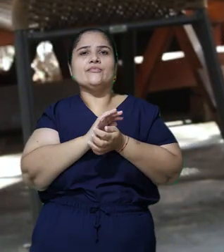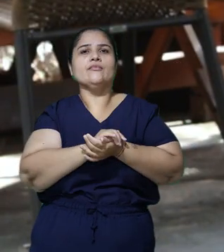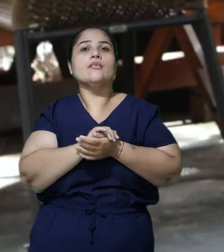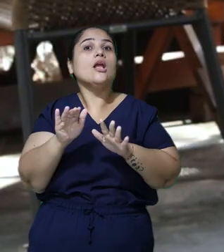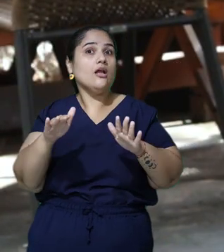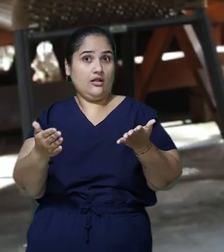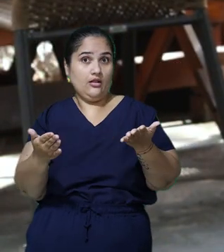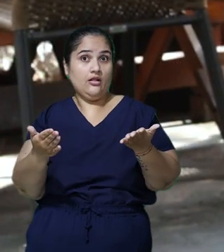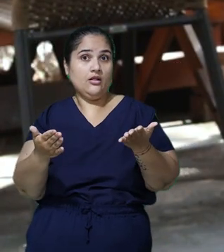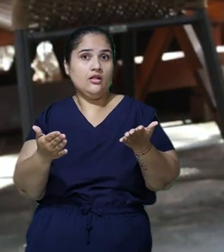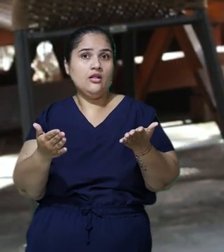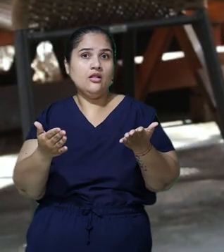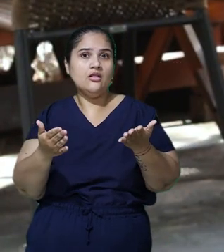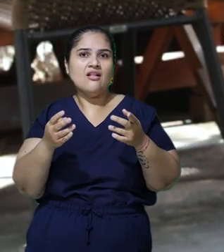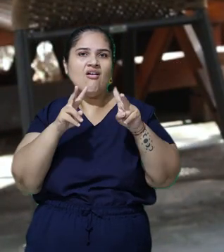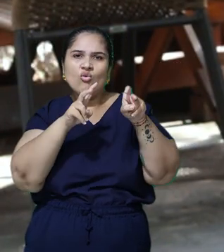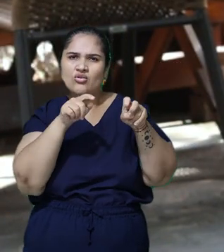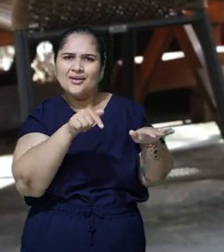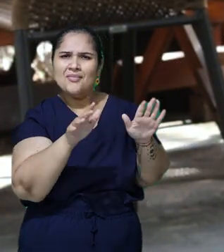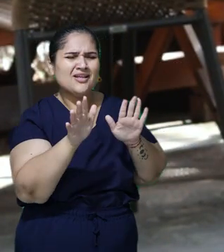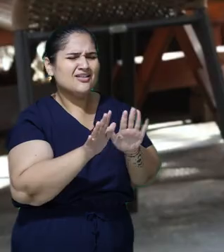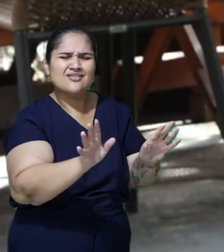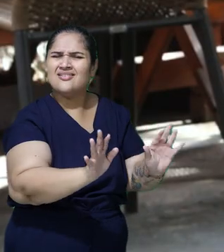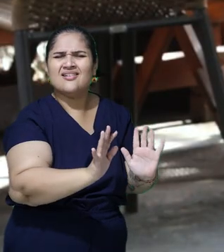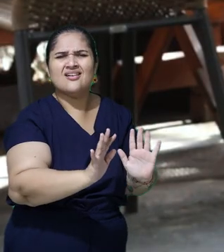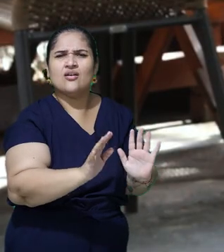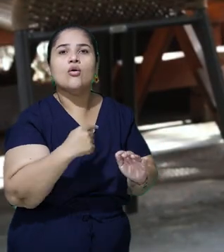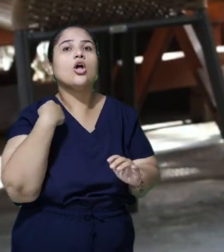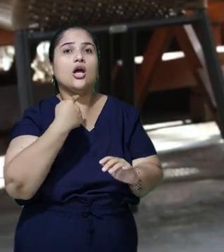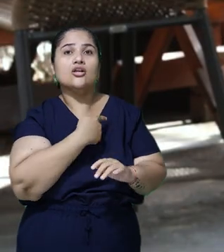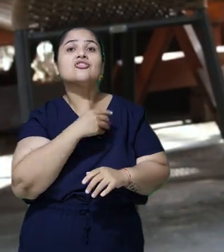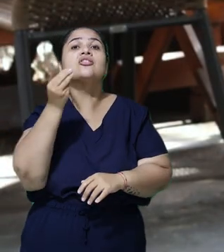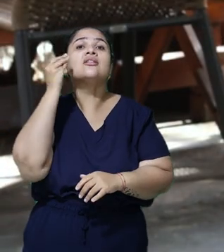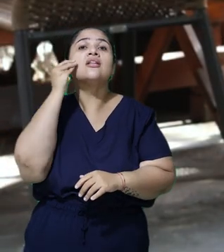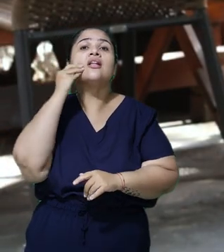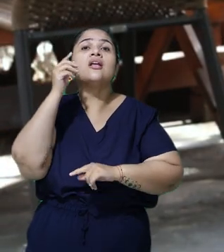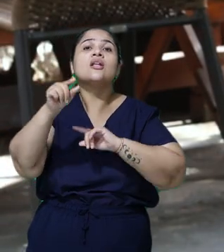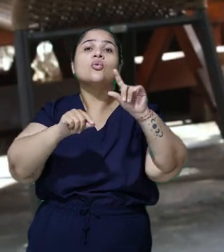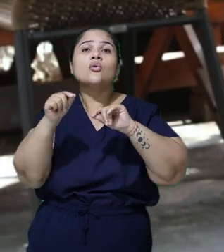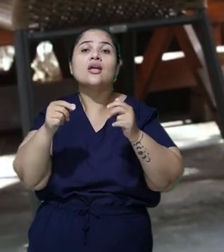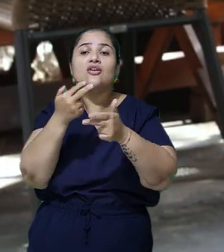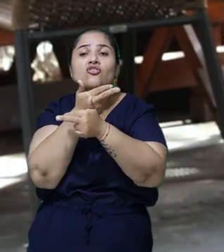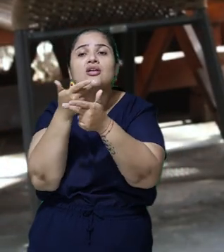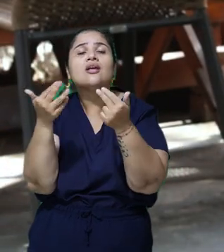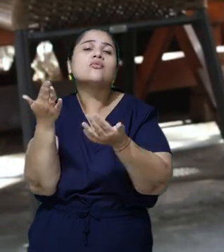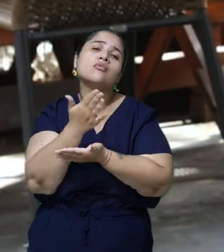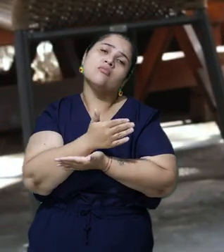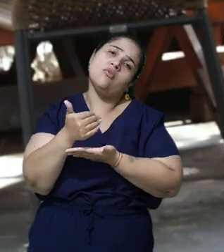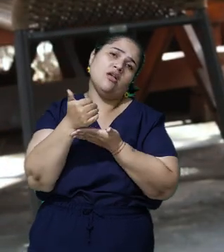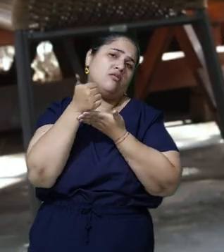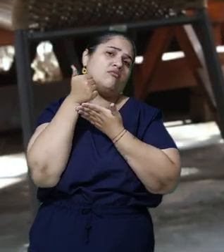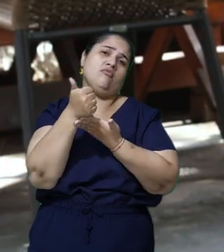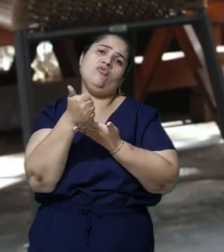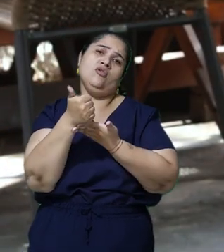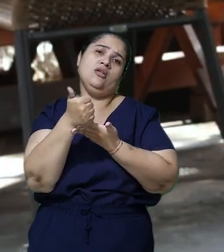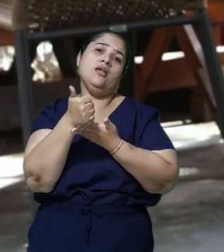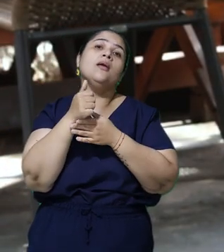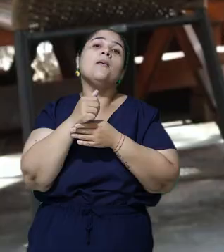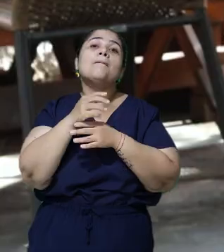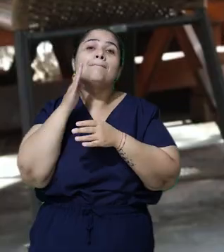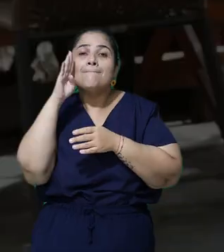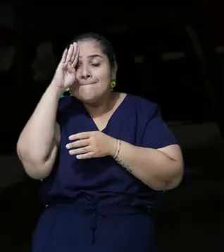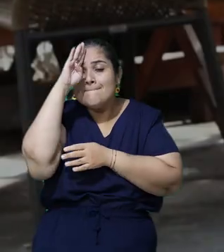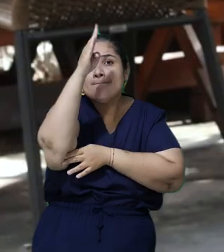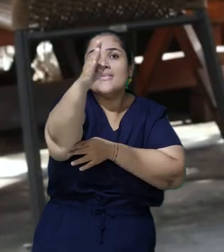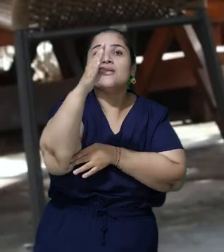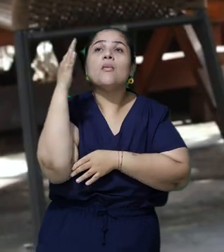não é sobre isso, né? A gente corre atrás de que as coisas sejam melhores, principalmente para a futura geração,